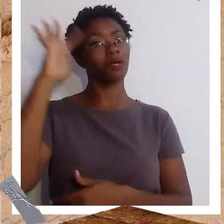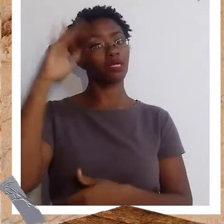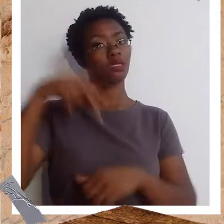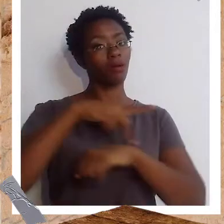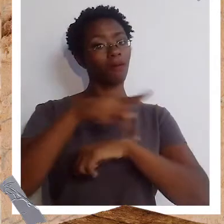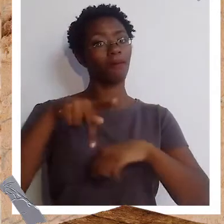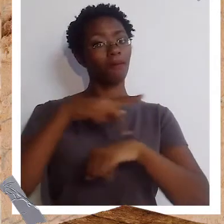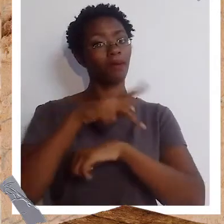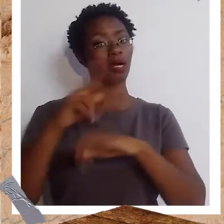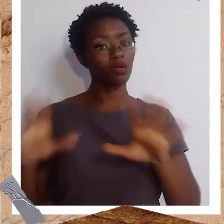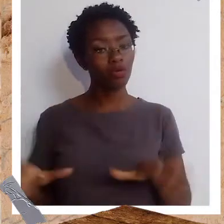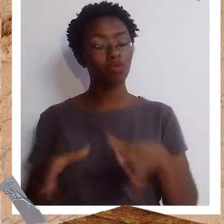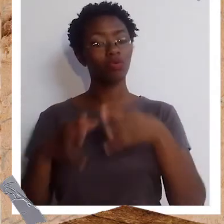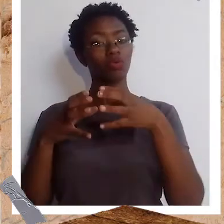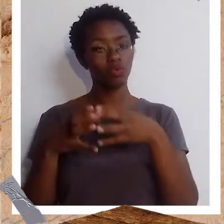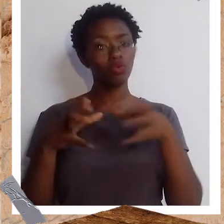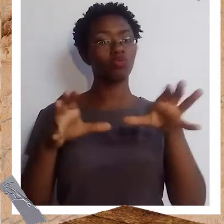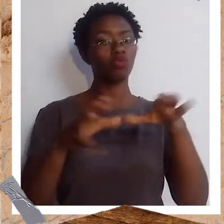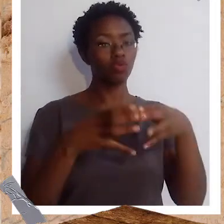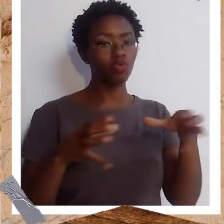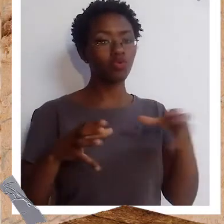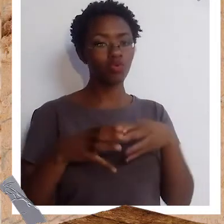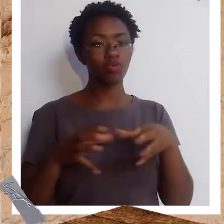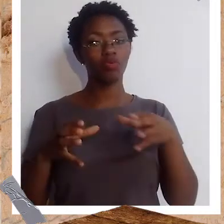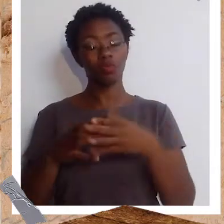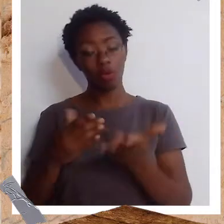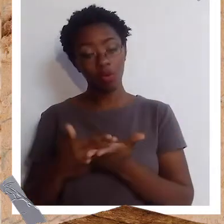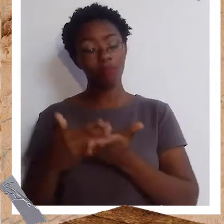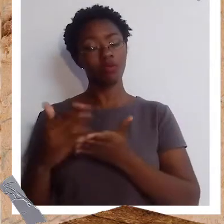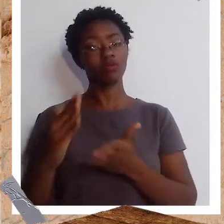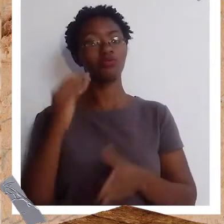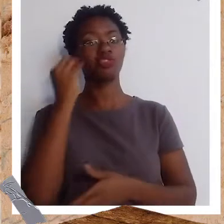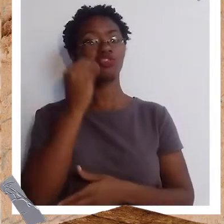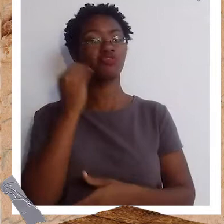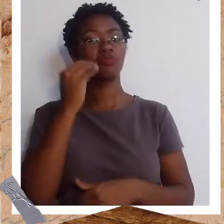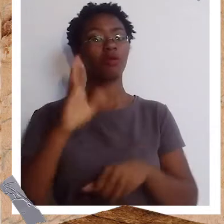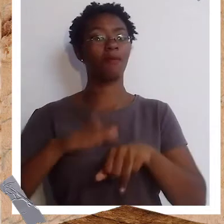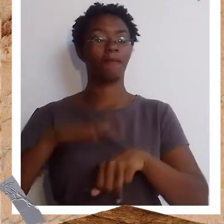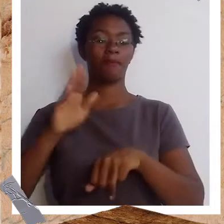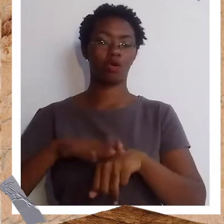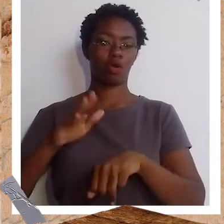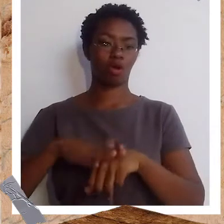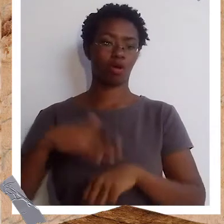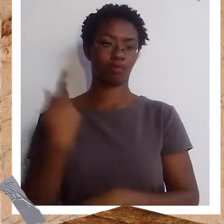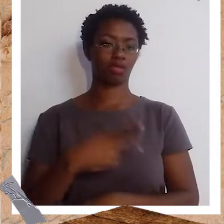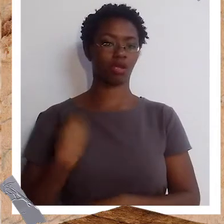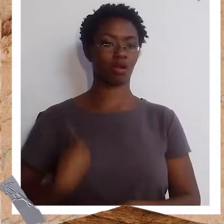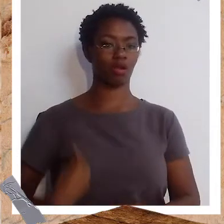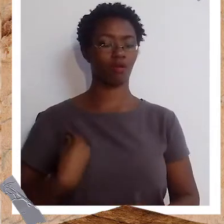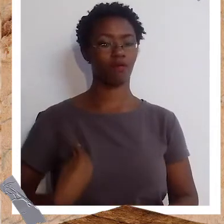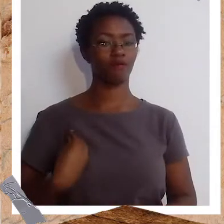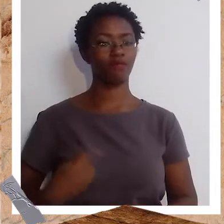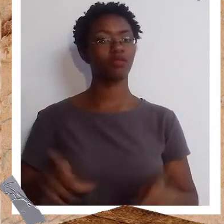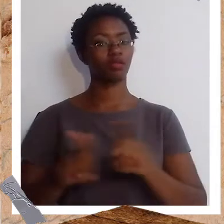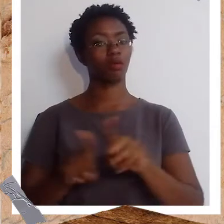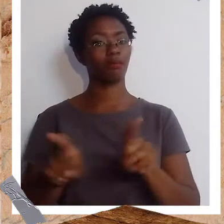uma coletividade a partir da experiência, da análise da experiência pessoal vivida, mas também de pensar